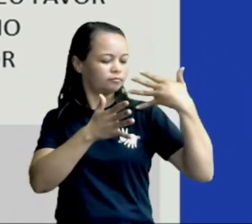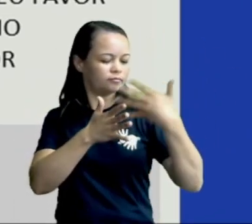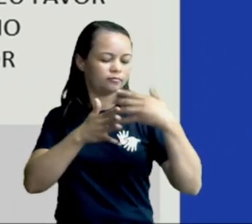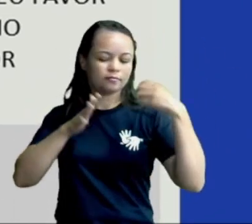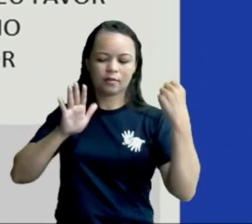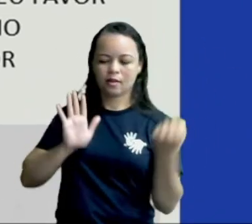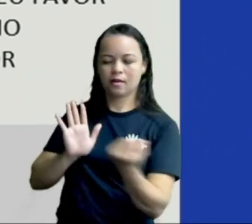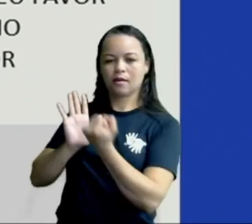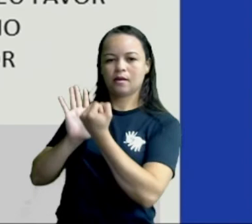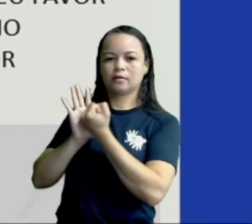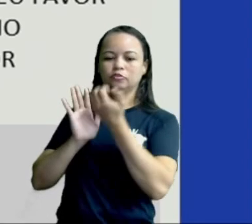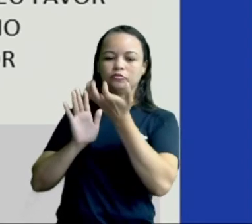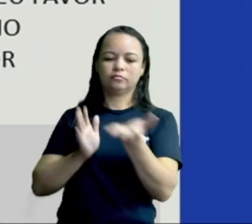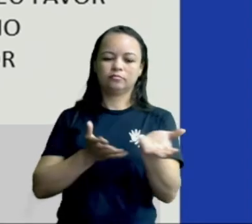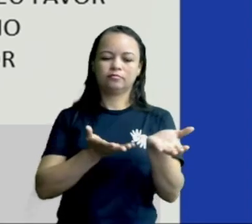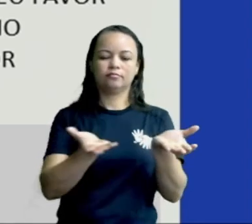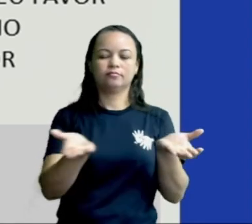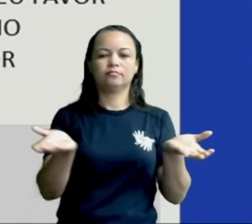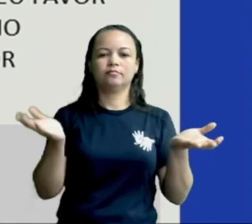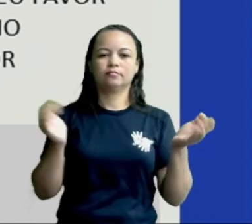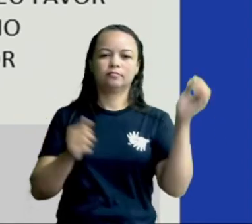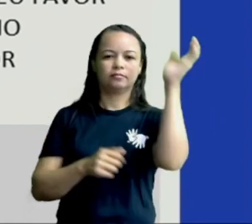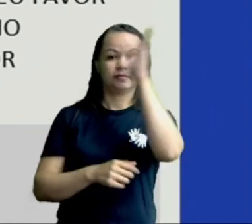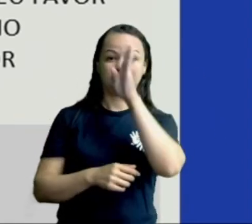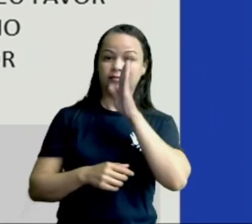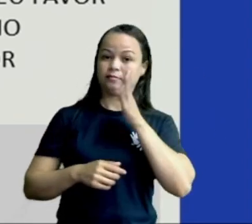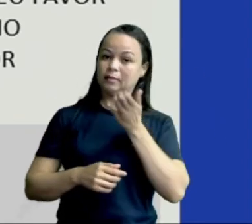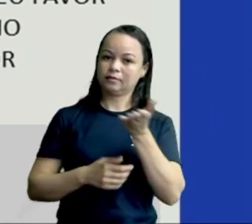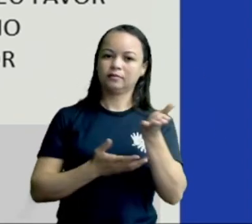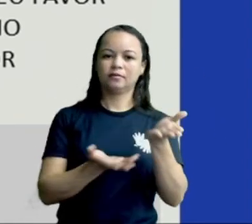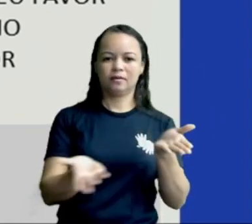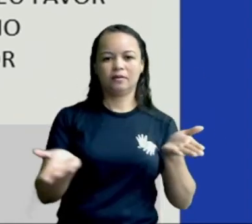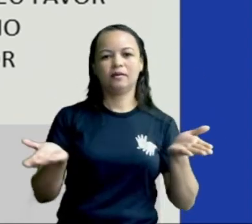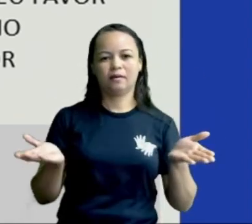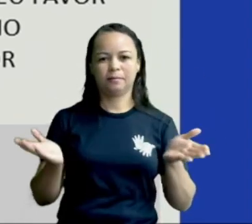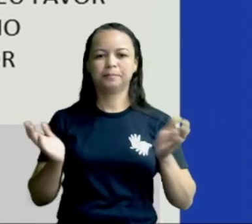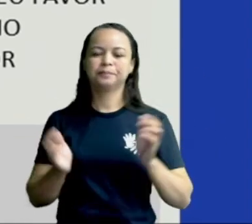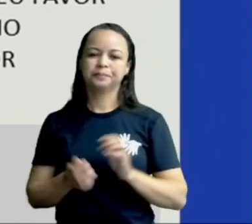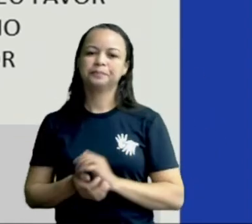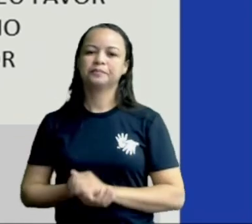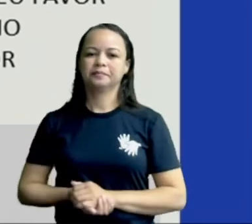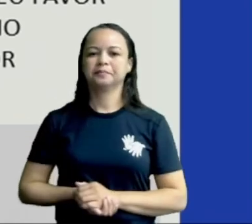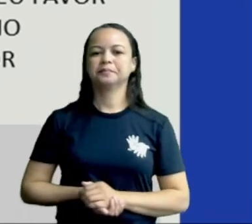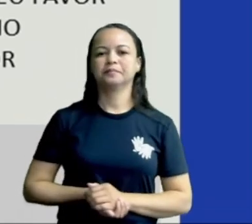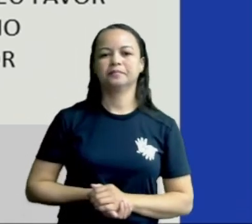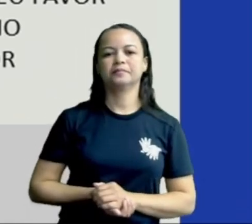capítulo da história de nossa amada terra brasileira.